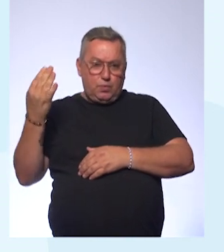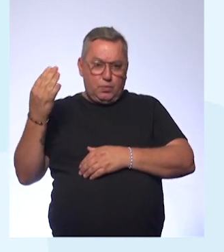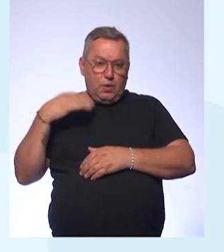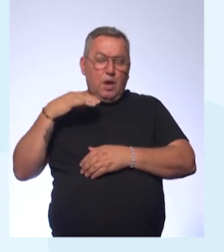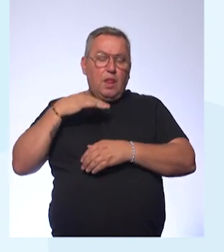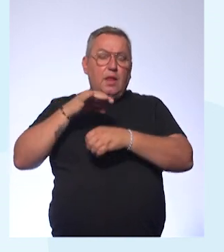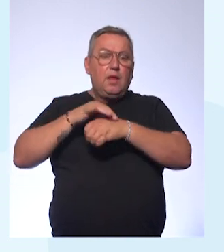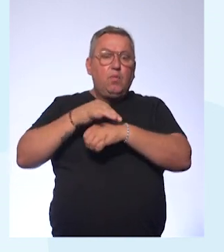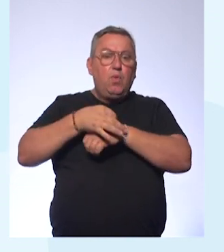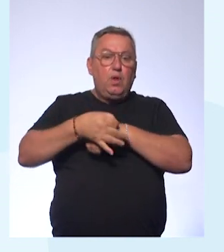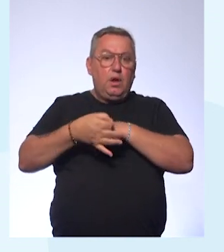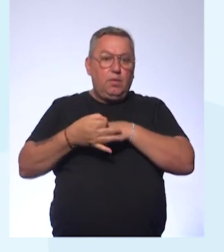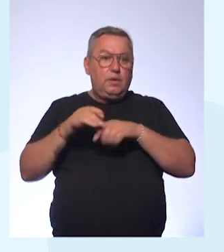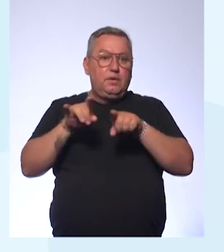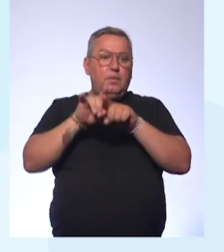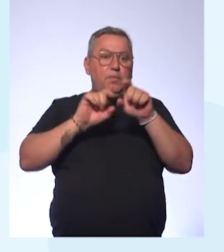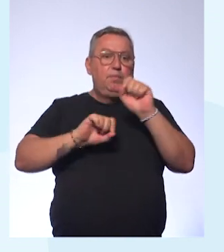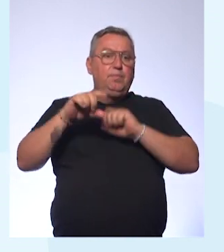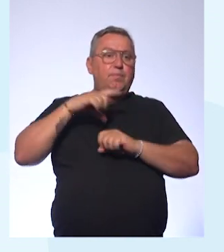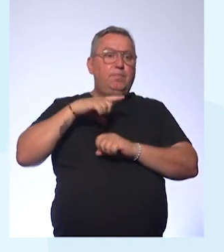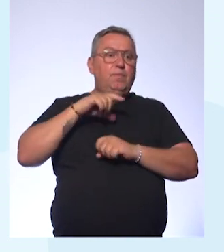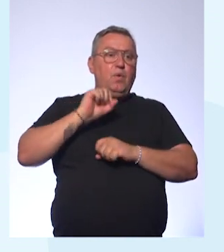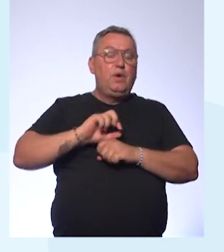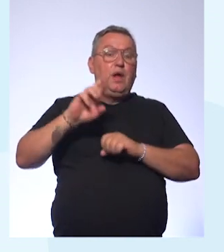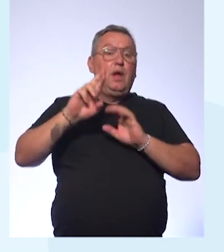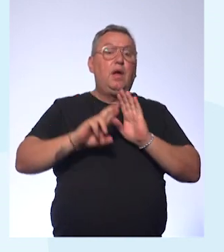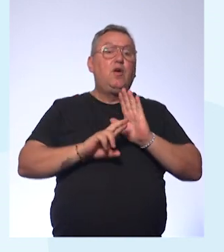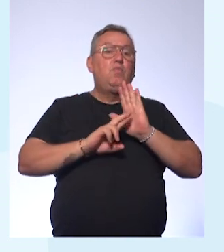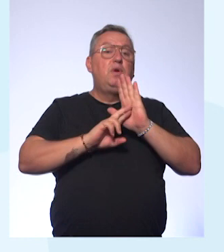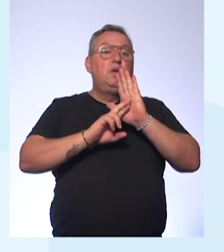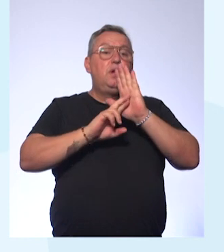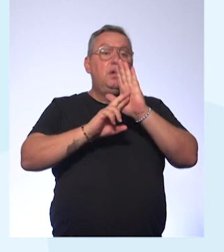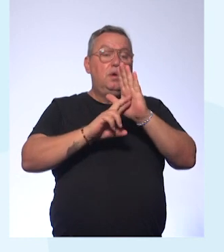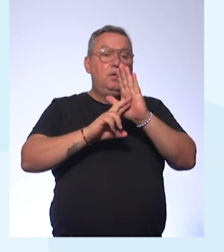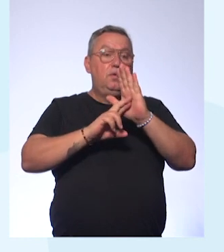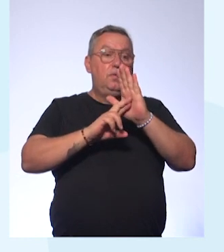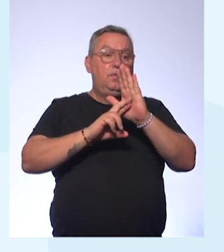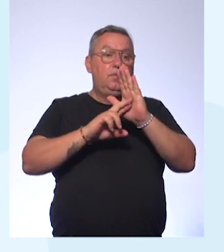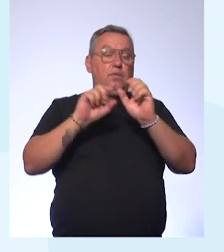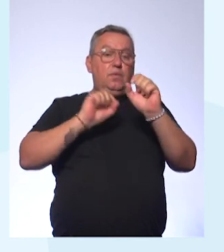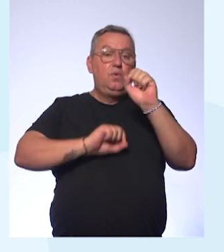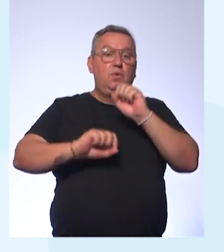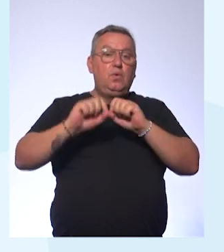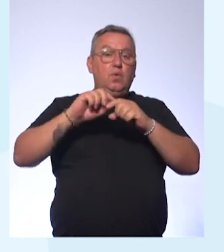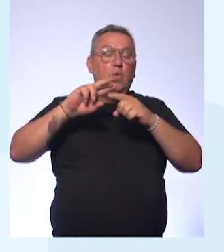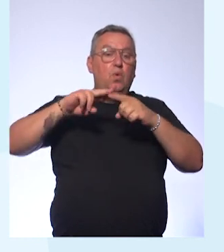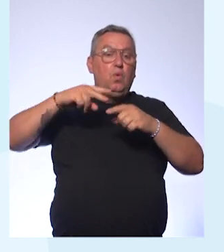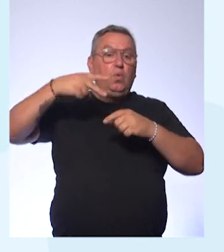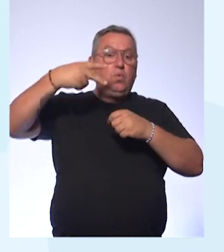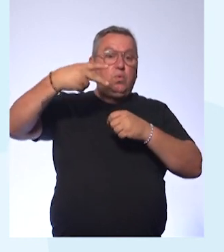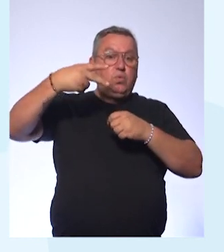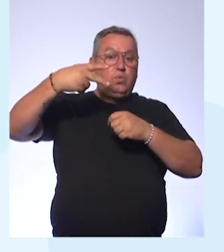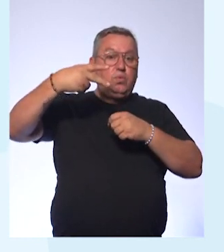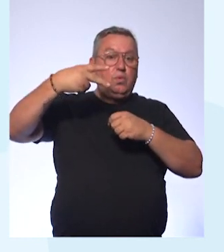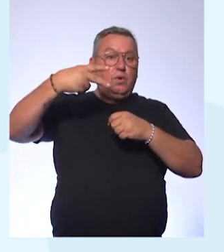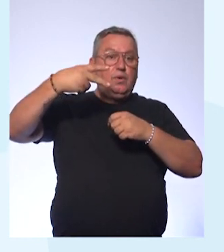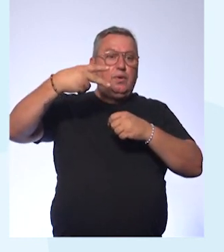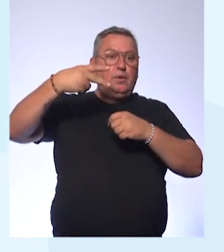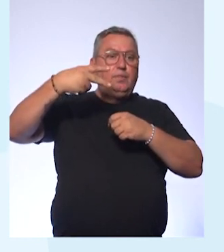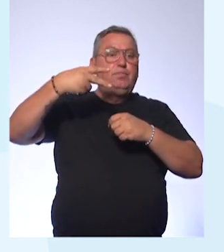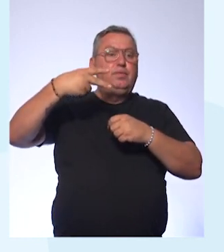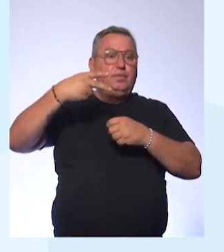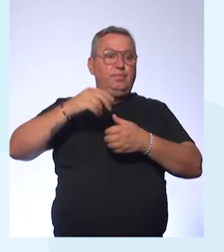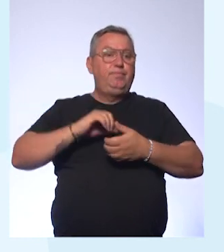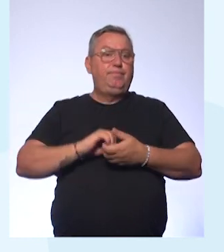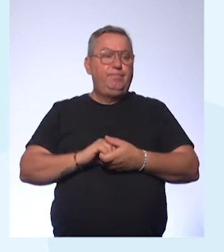de hidrogênio, nós temos aqui, representando, aqui é o coeficiente estequiométrico,